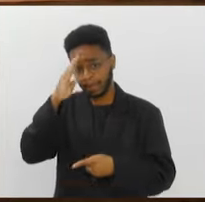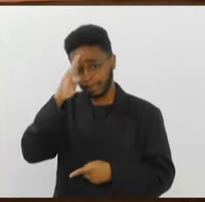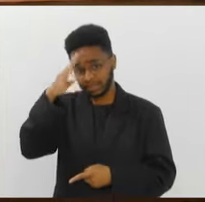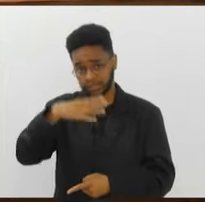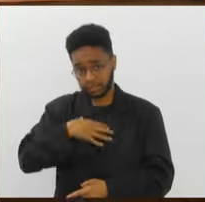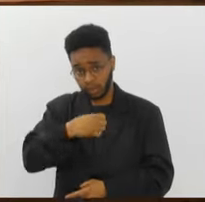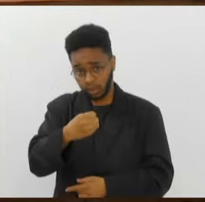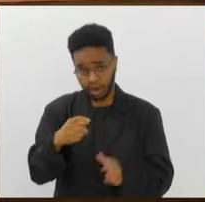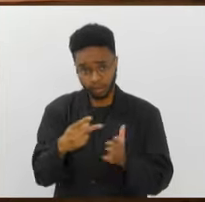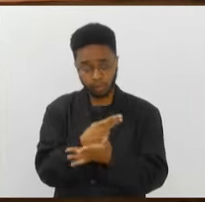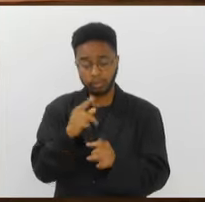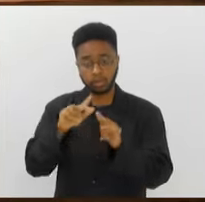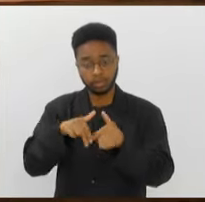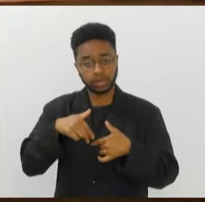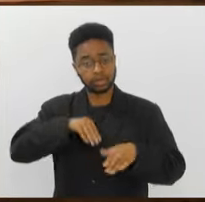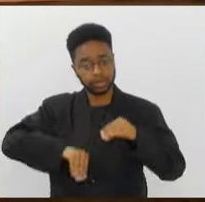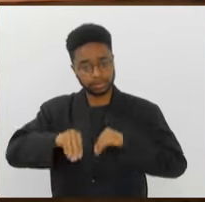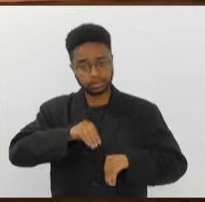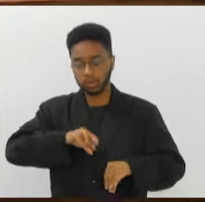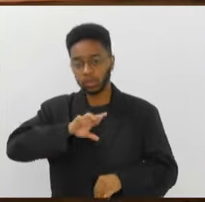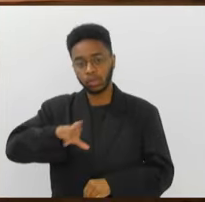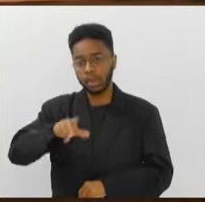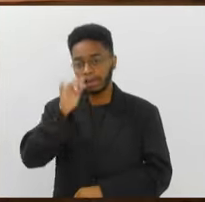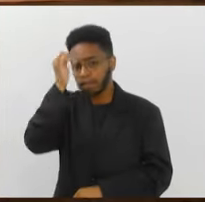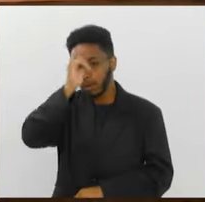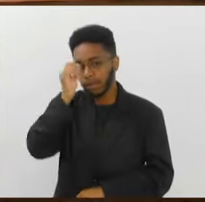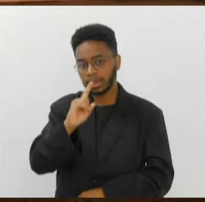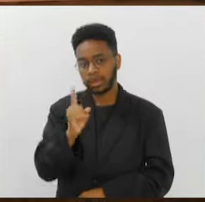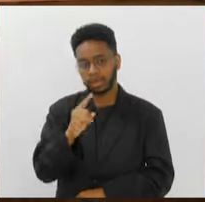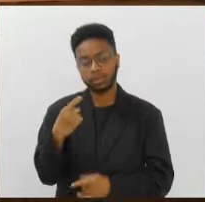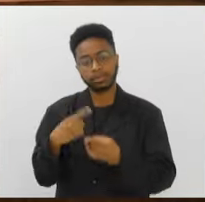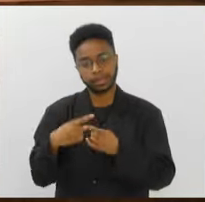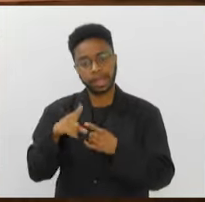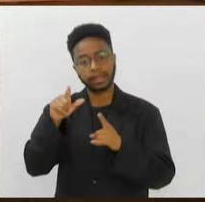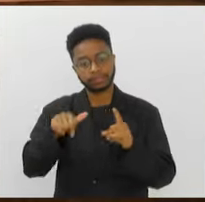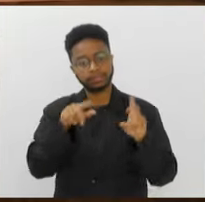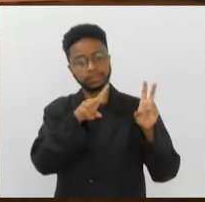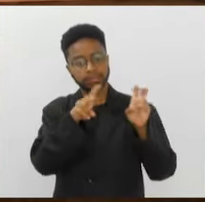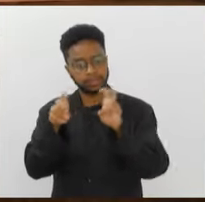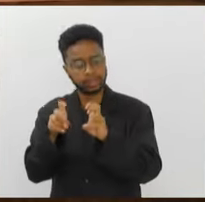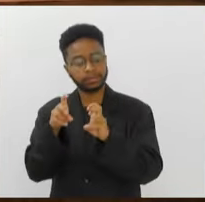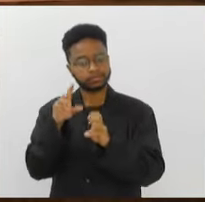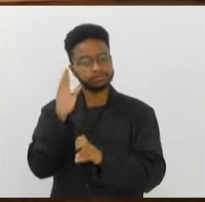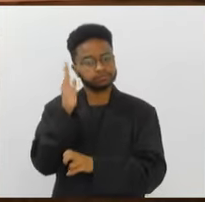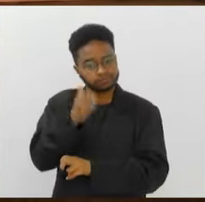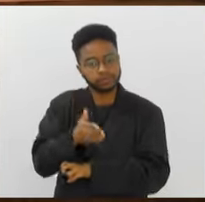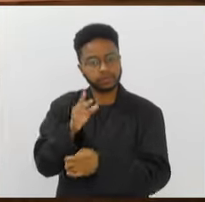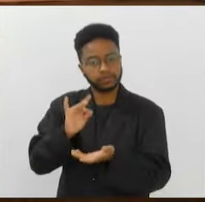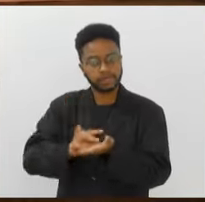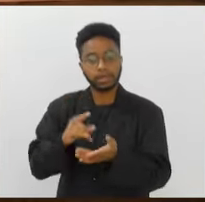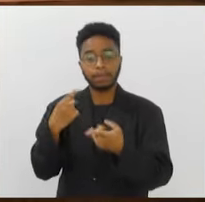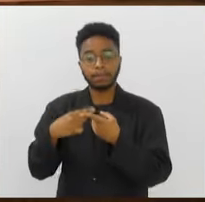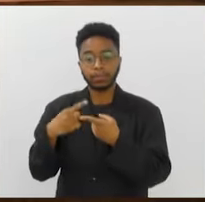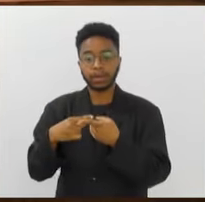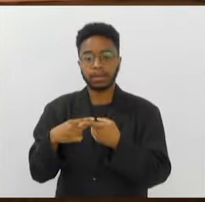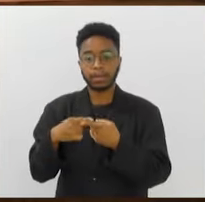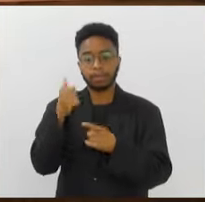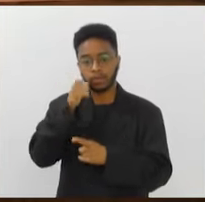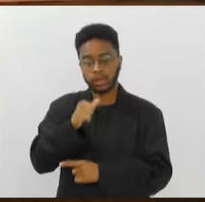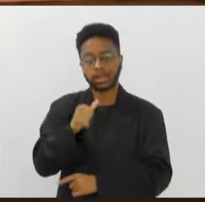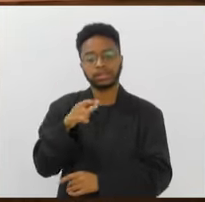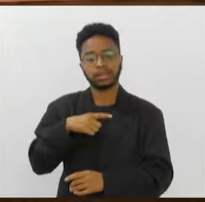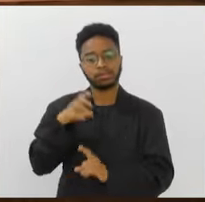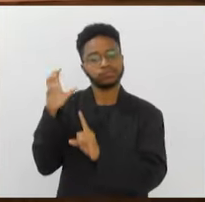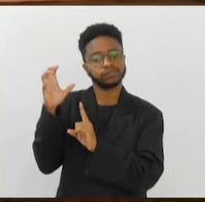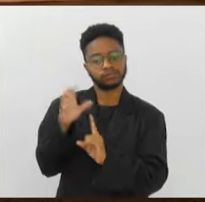as depressões. Quer dizer, isso não é frescura, isso são questões objetivas. A mulher já sofre toda a pressão da